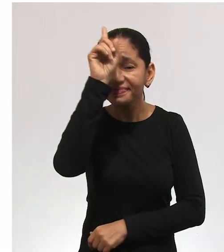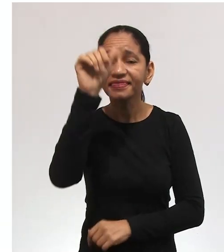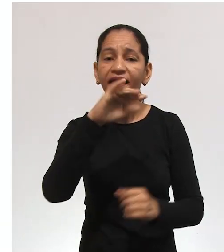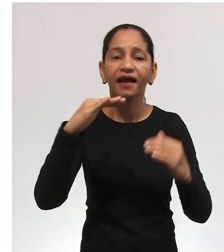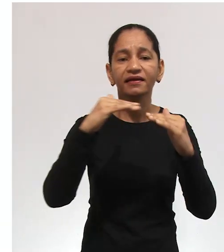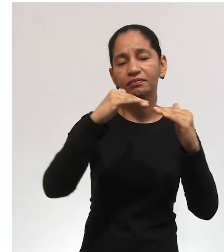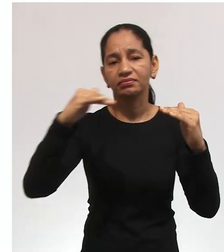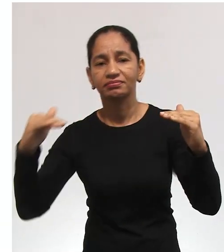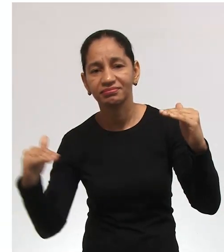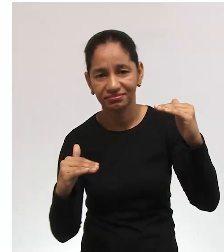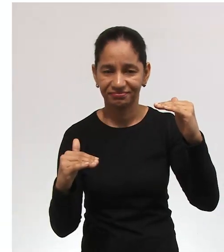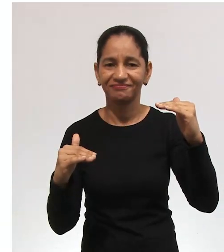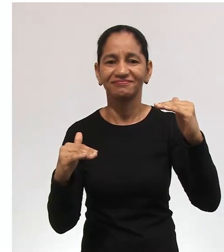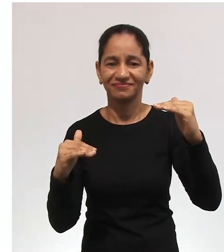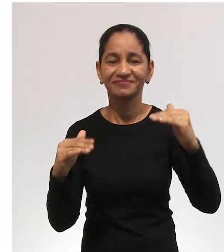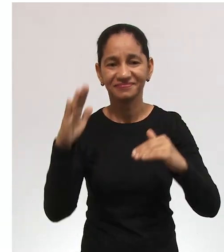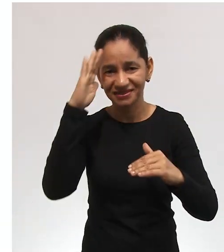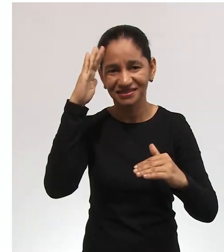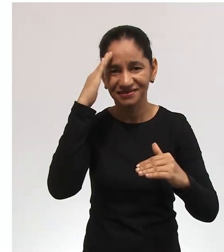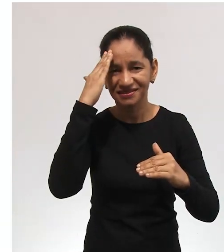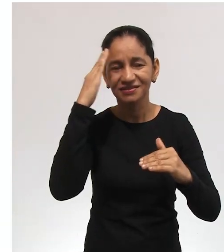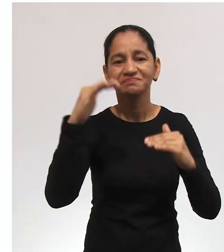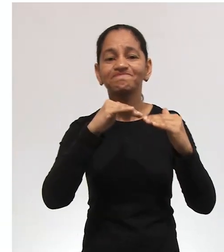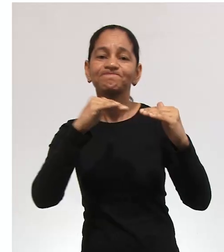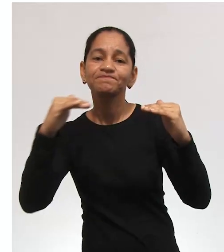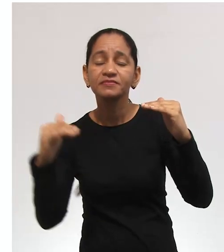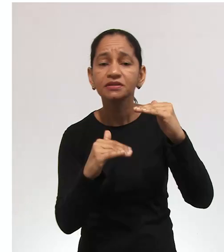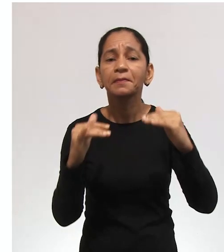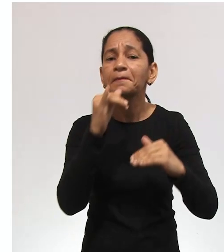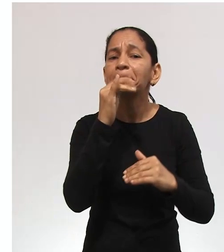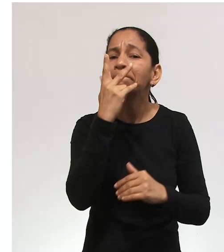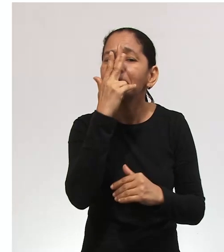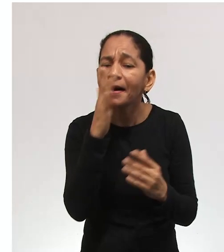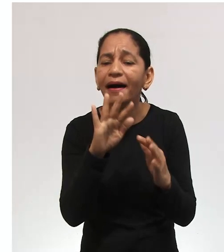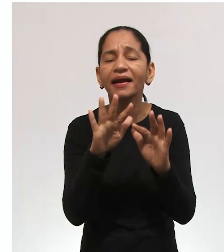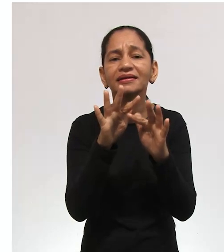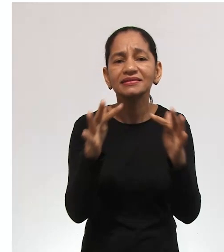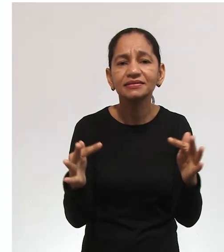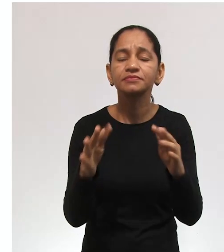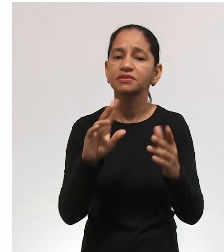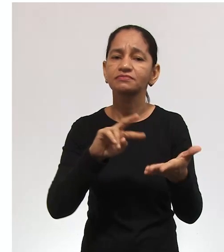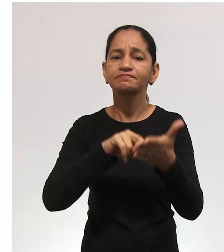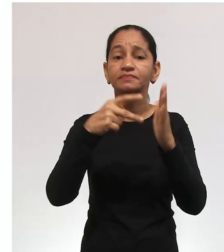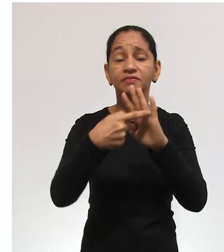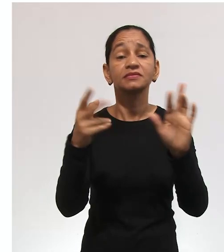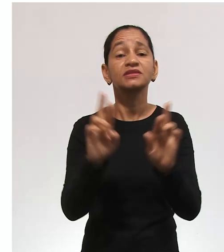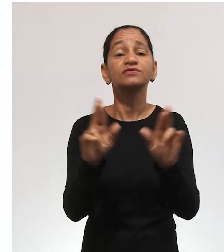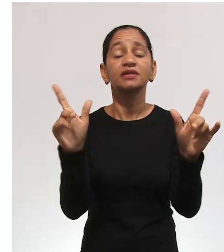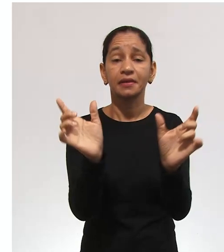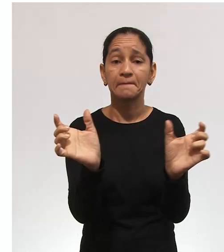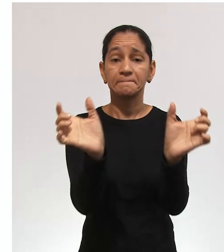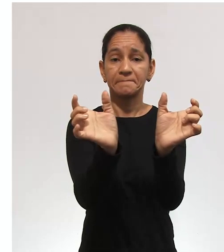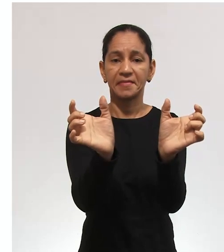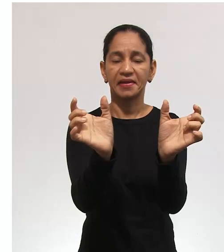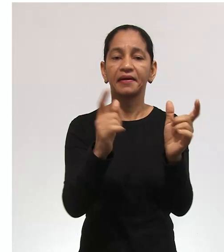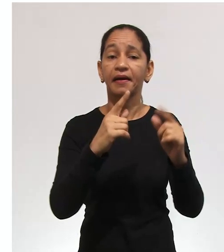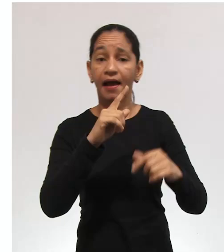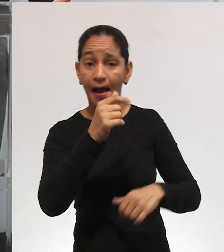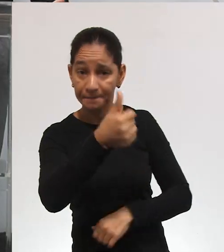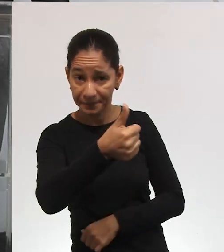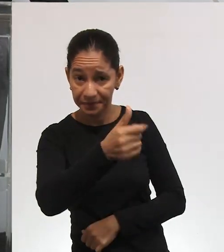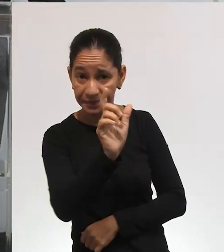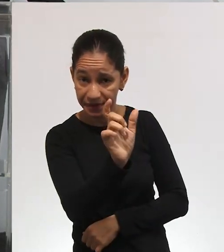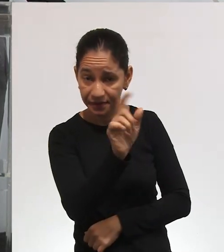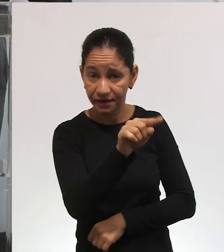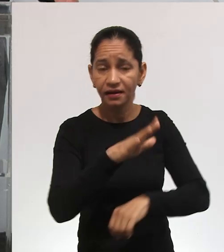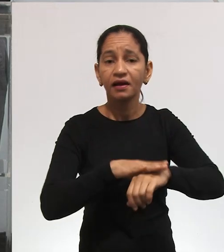de subordinação. E ela se opõe à sujeição. Vamos compreender essa diferença. A